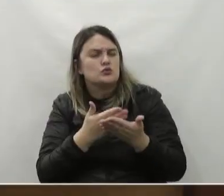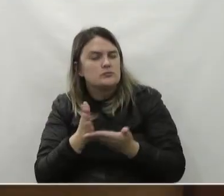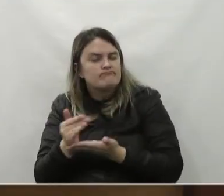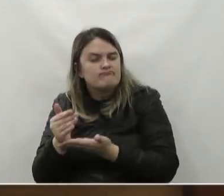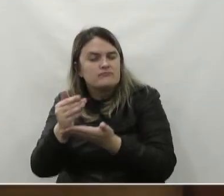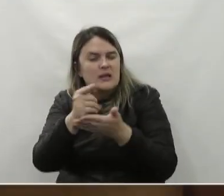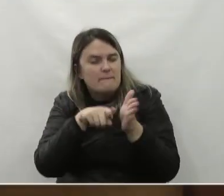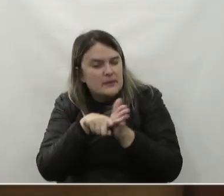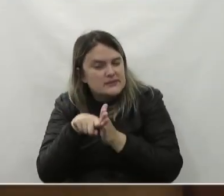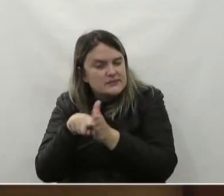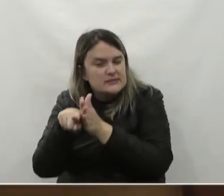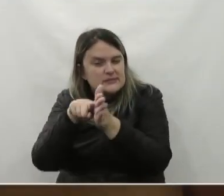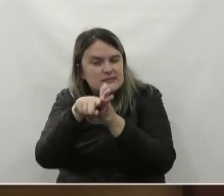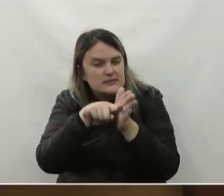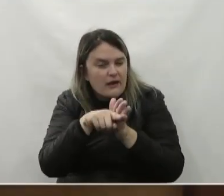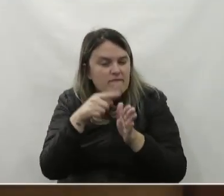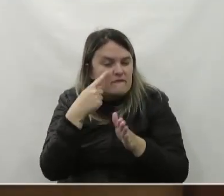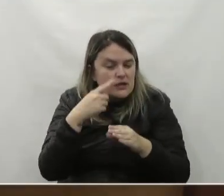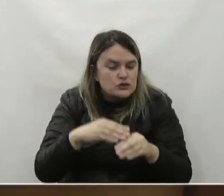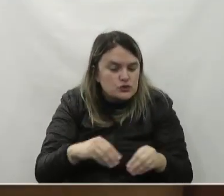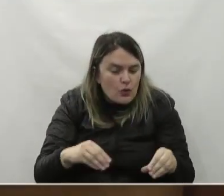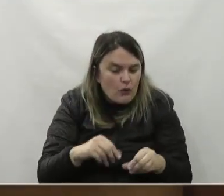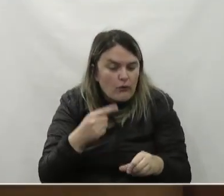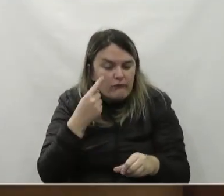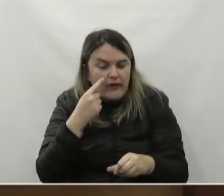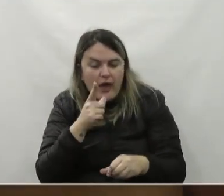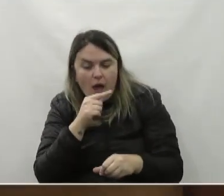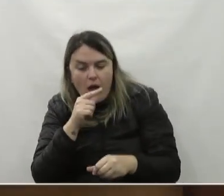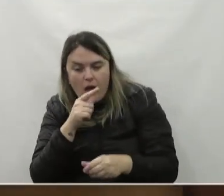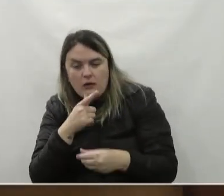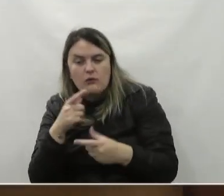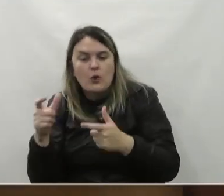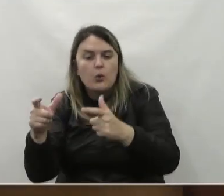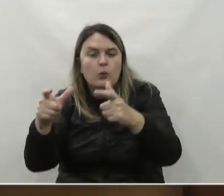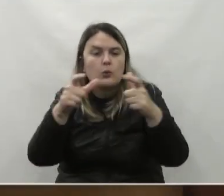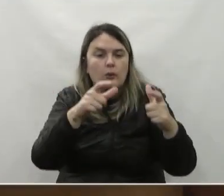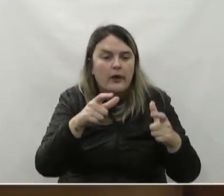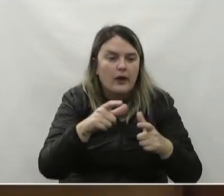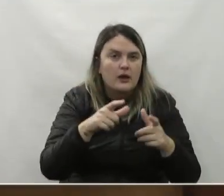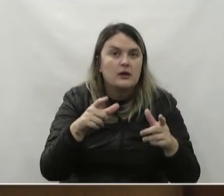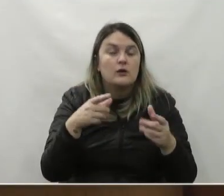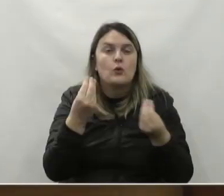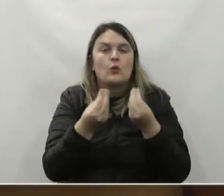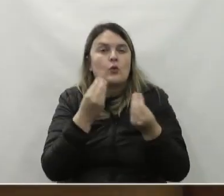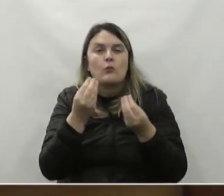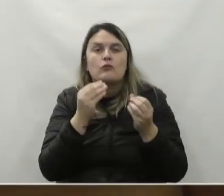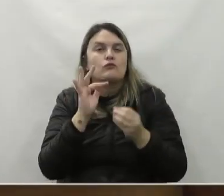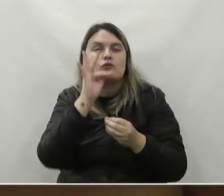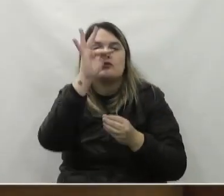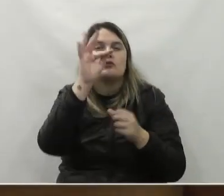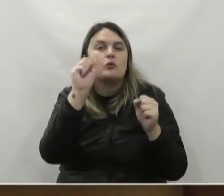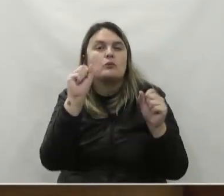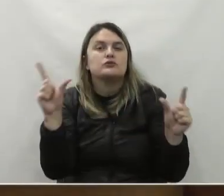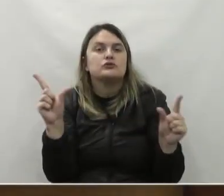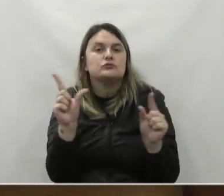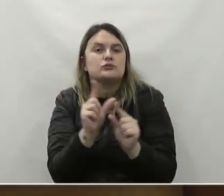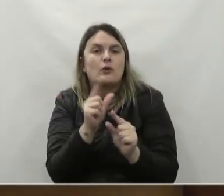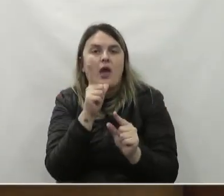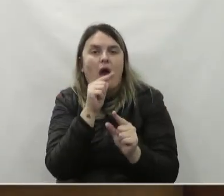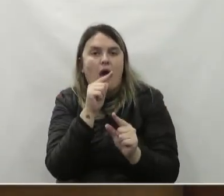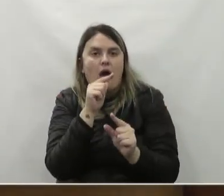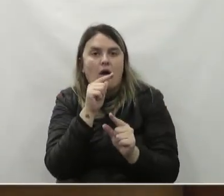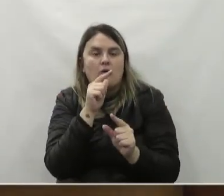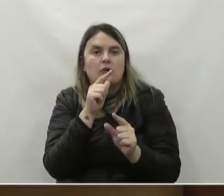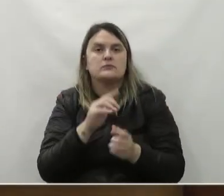análise de se fizer uma determinada obra, pode reduzir em algum percentual de